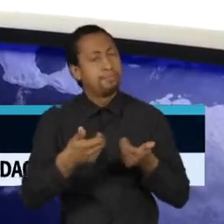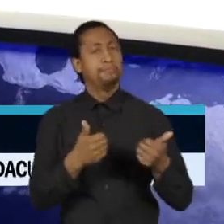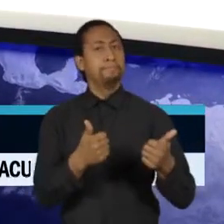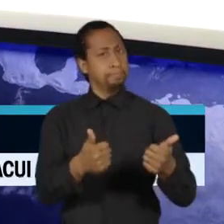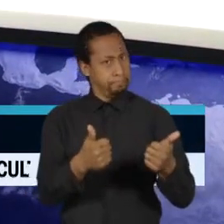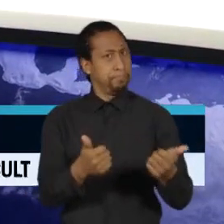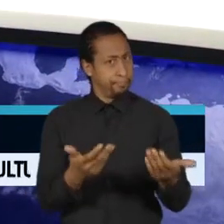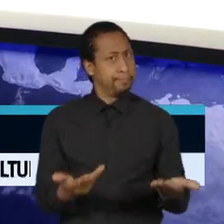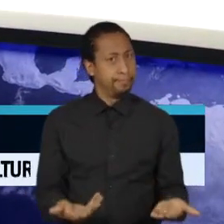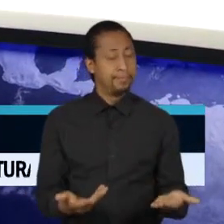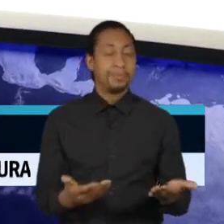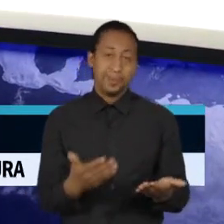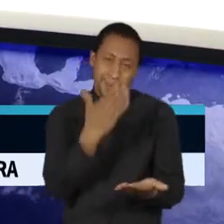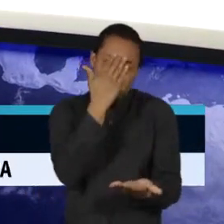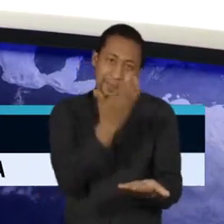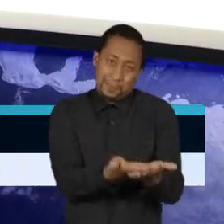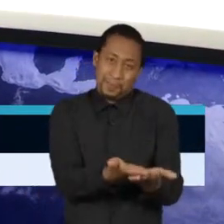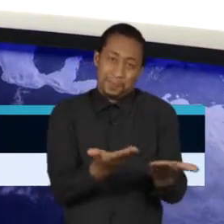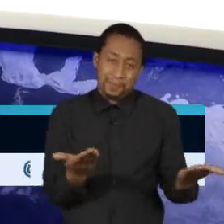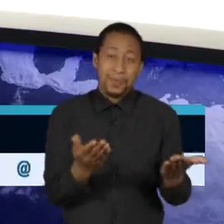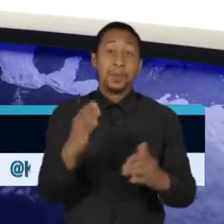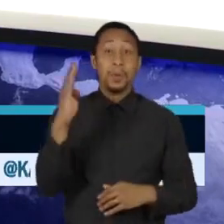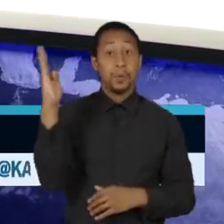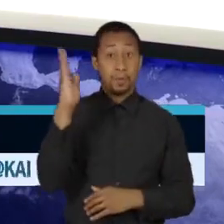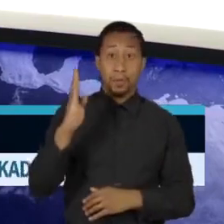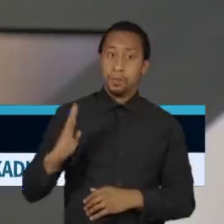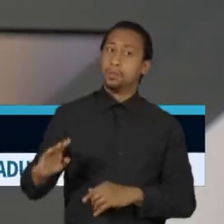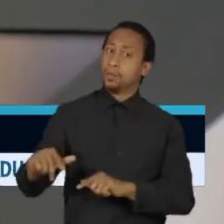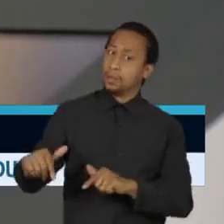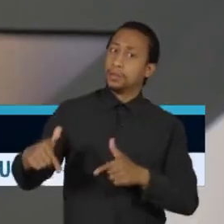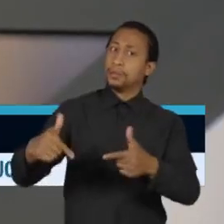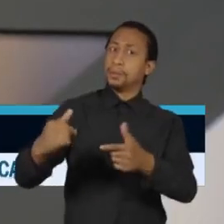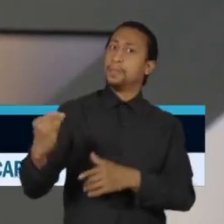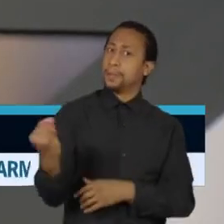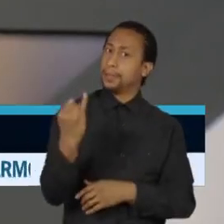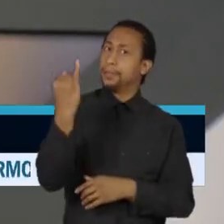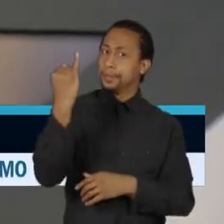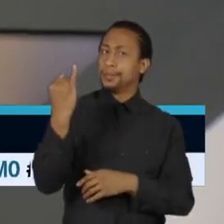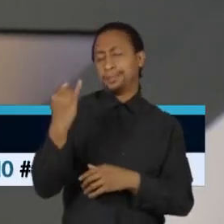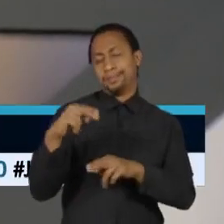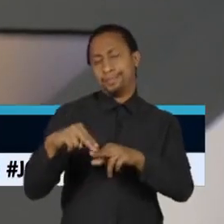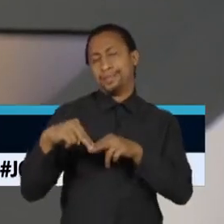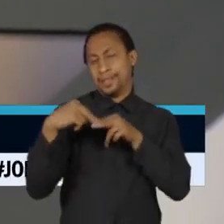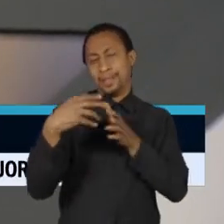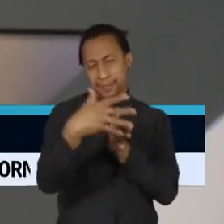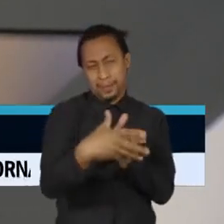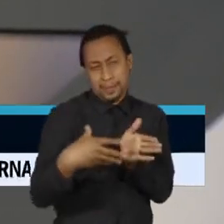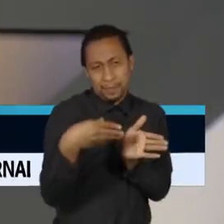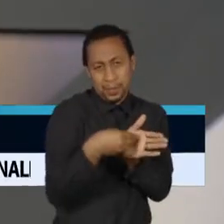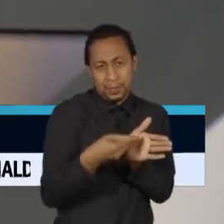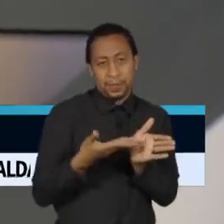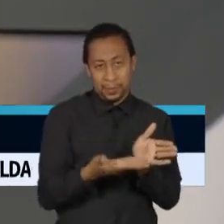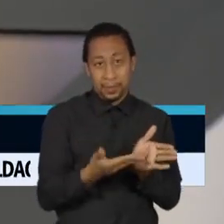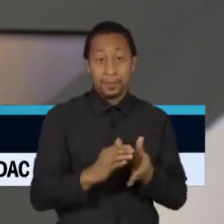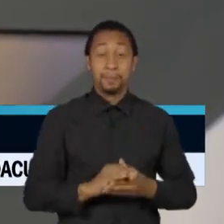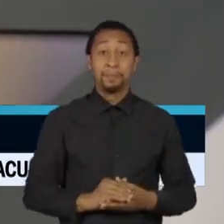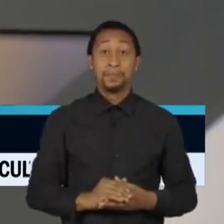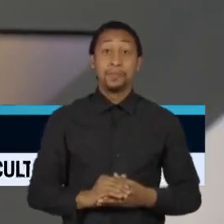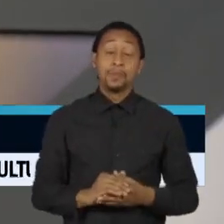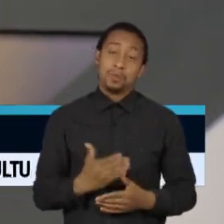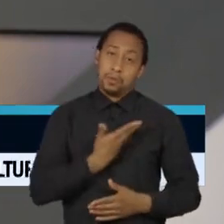internacionais. E acho que o Brasil joga um papel importante por conta da Amazônia. E acho que este governo que está terminando,